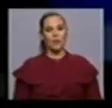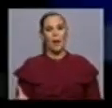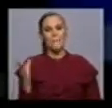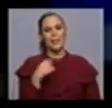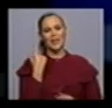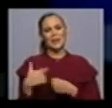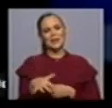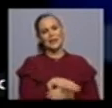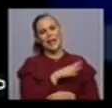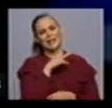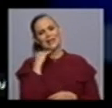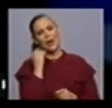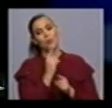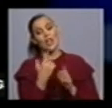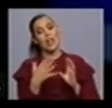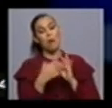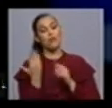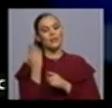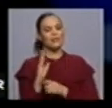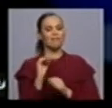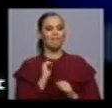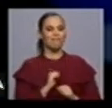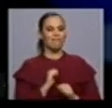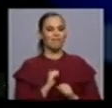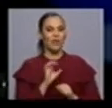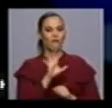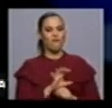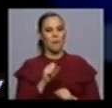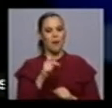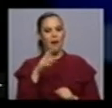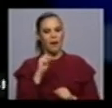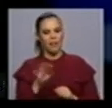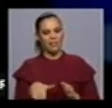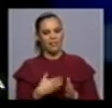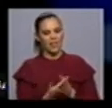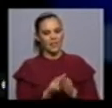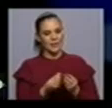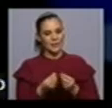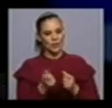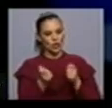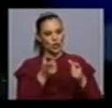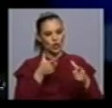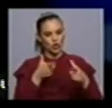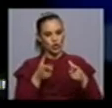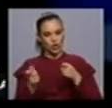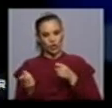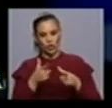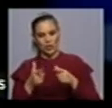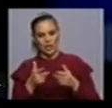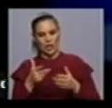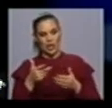sobre esta galáxia, nomeadamente, estas bolsas de gás onde se formam estas estrelas é muito